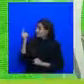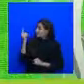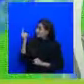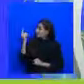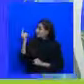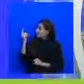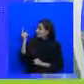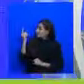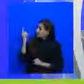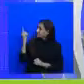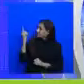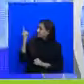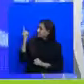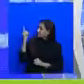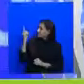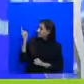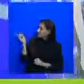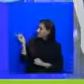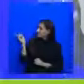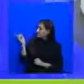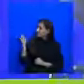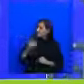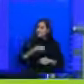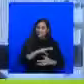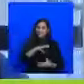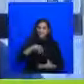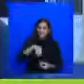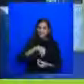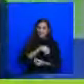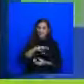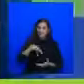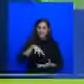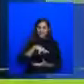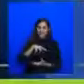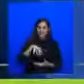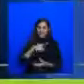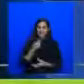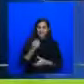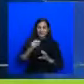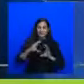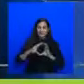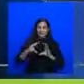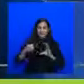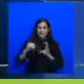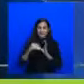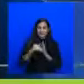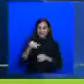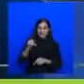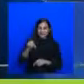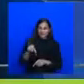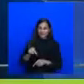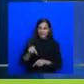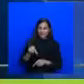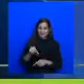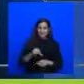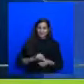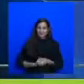posicionada, valendo. Globo recarregado, embaralhando 10 bolas numeradas de 0 a